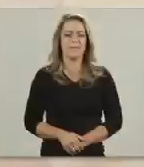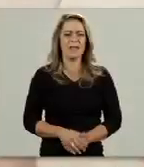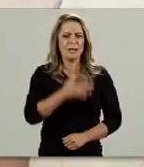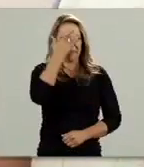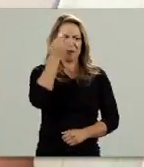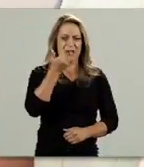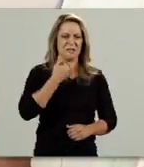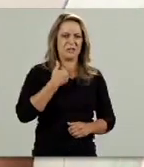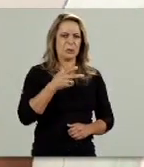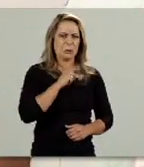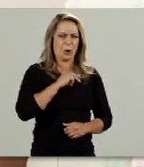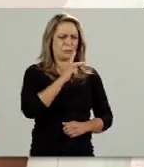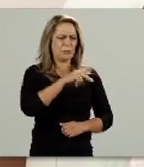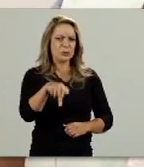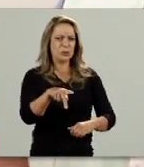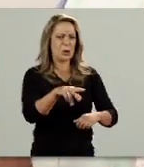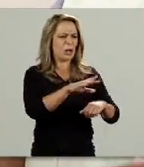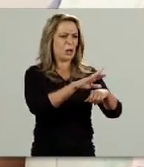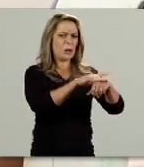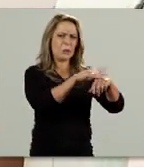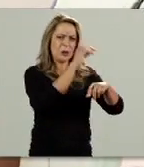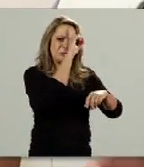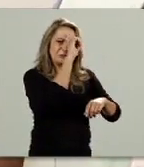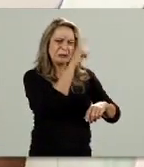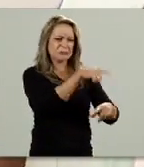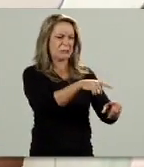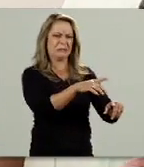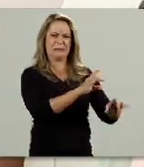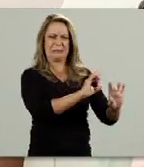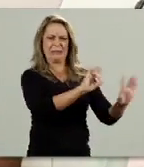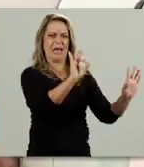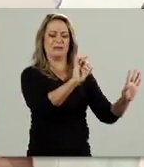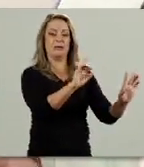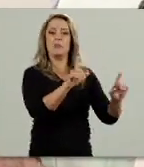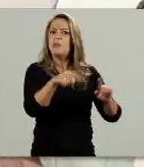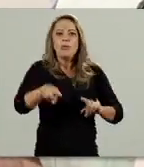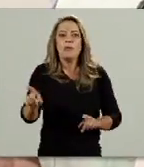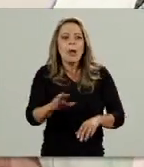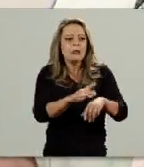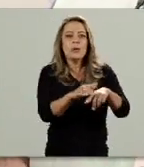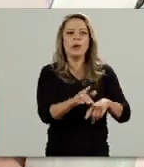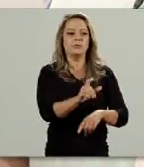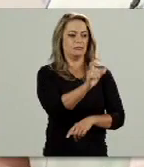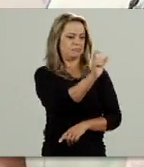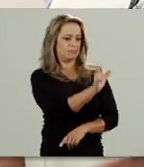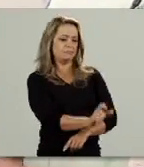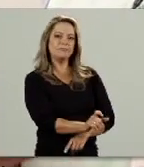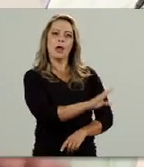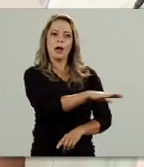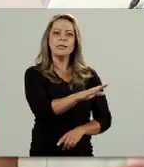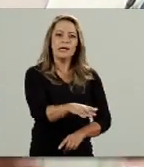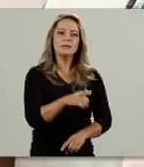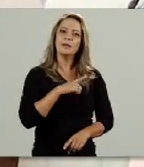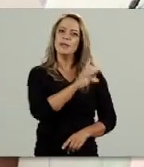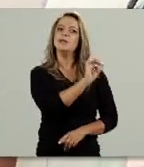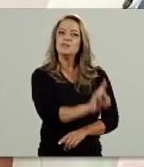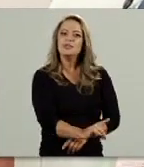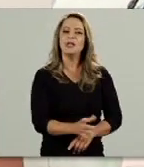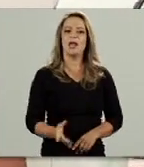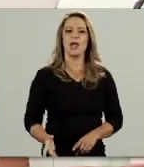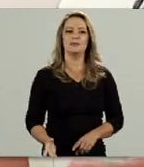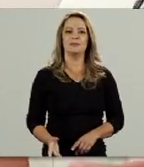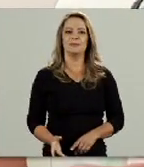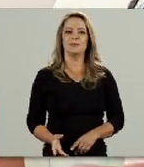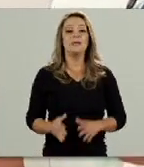As pessoas falam, nossa, ser professora no hospital, lidar com doente, credo, né? Mas não é doente, ela é um ser humano, ela é uma criança, ela tem